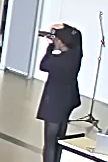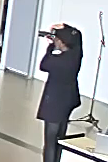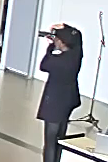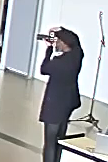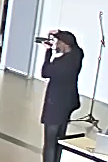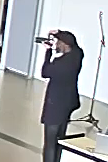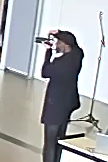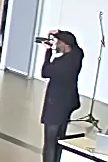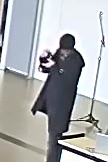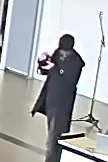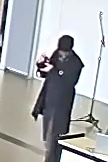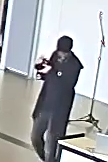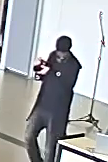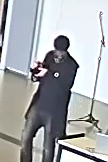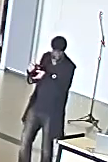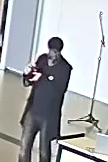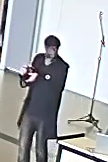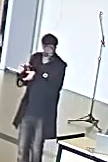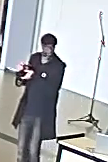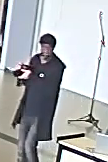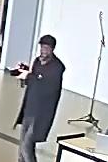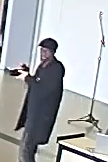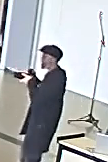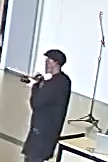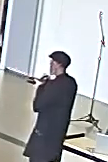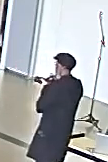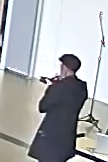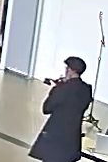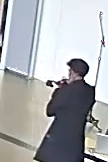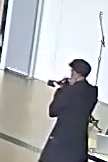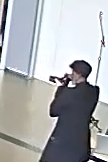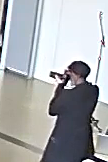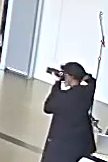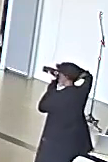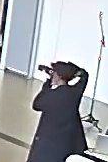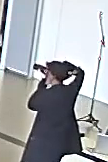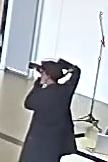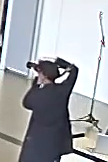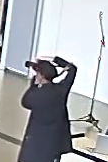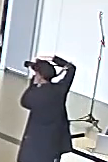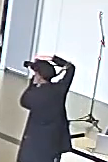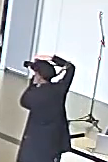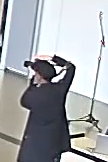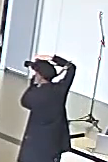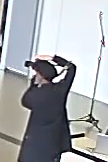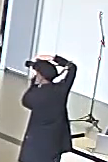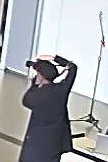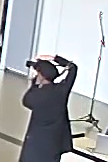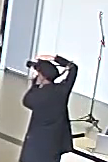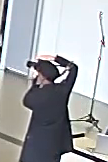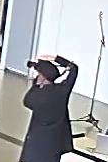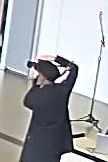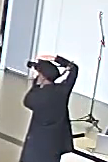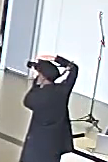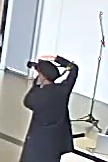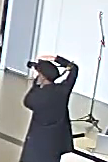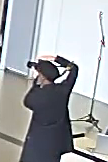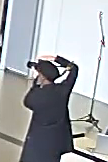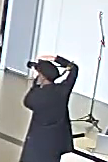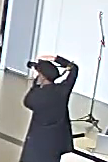conscientes. E na Escola de Música Irmã Rosa von Foster, acho que eu estou pronunciando corretamente, né? É isso mesmo,